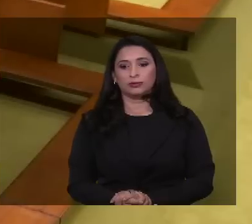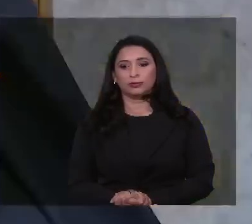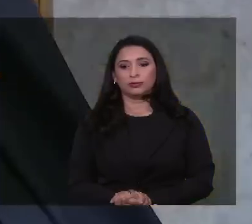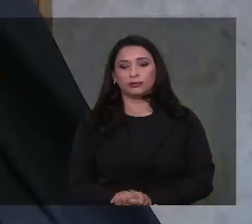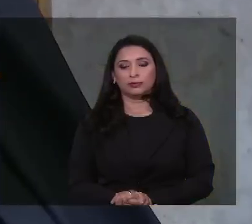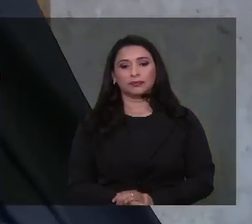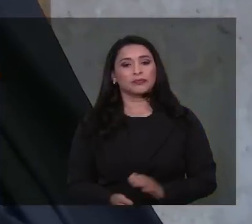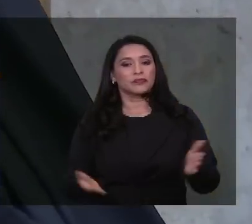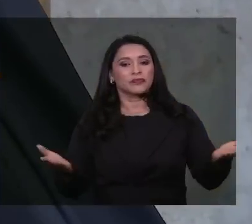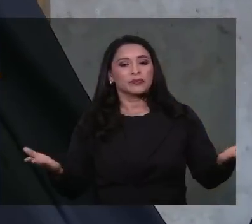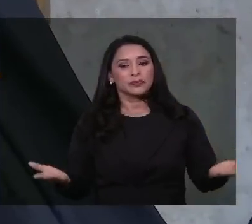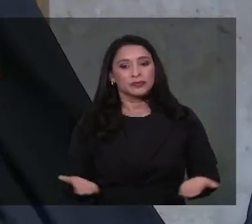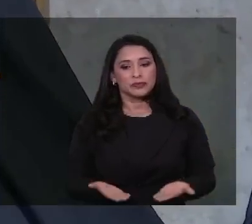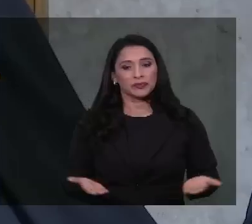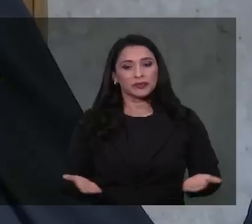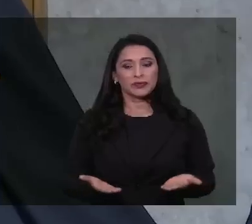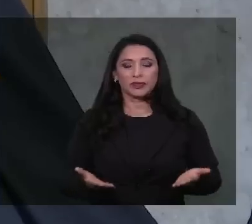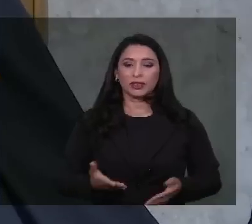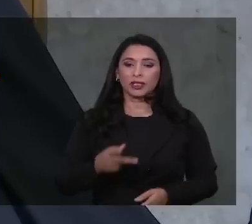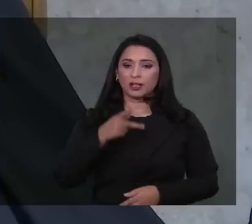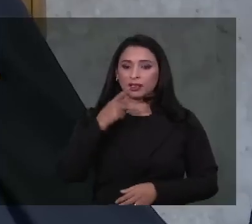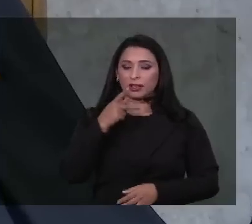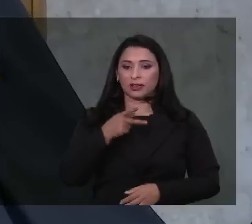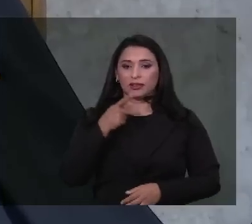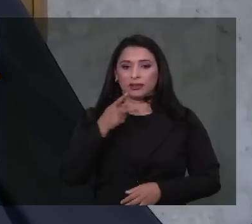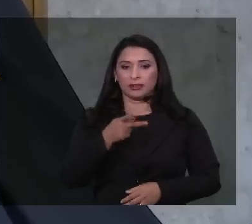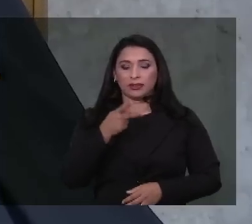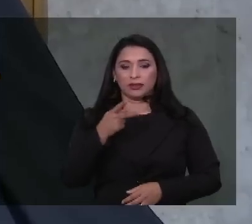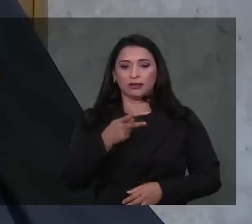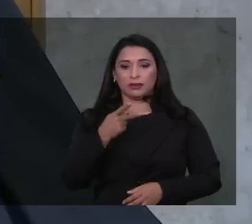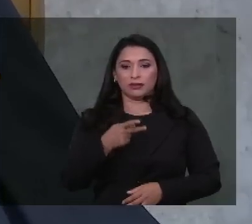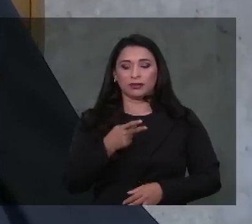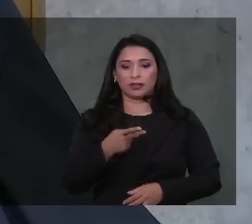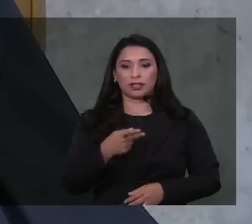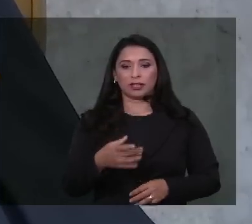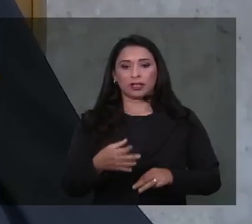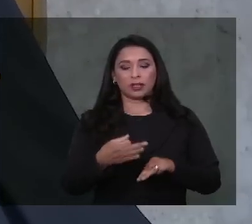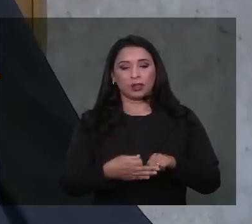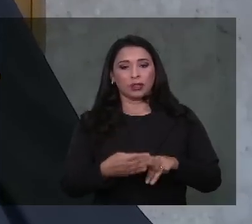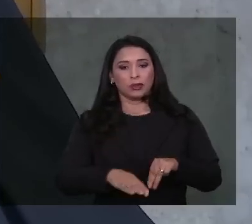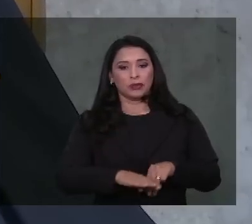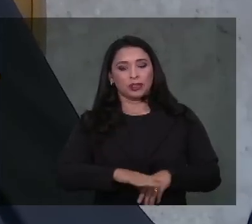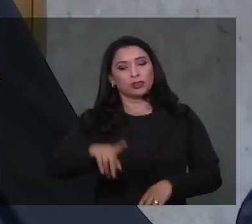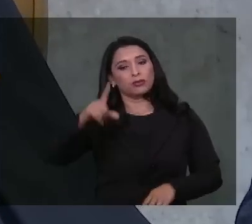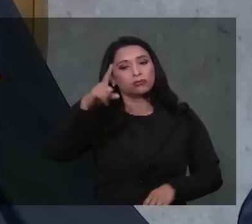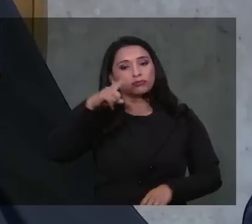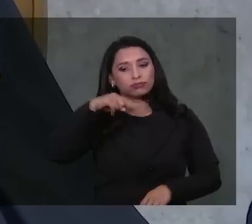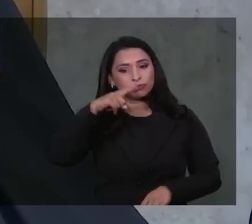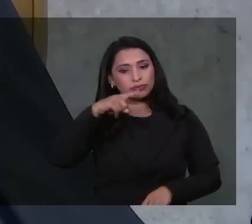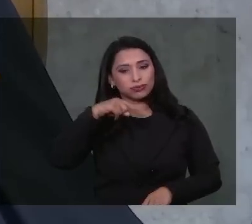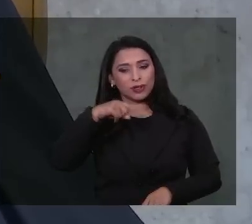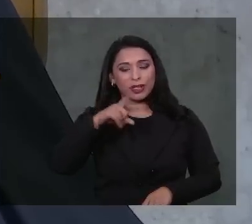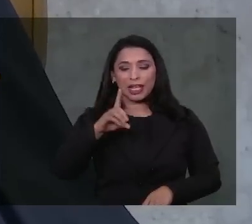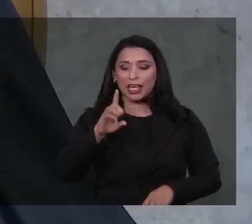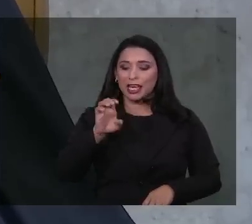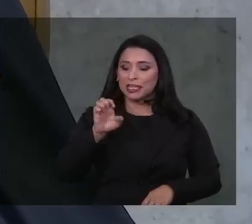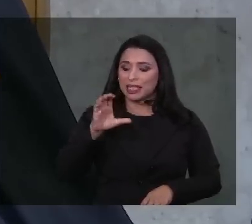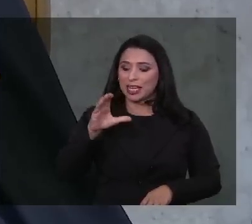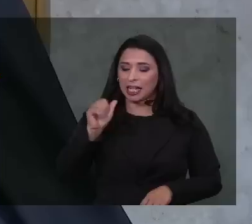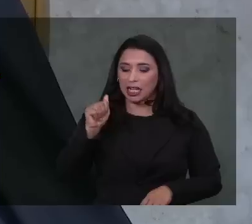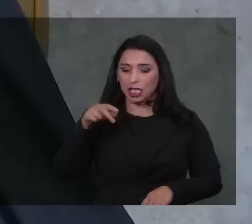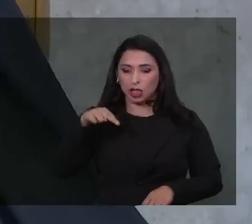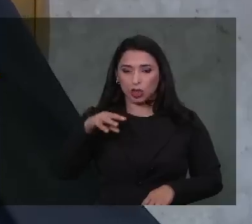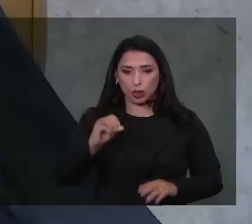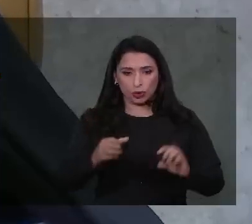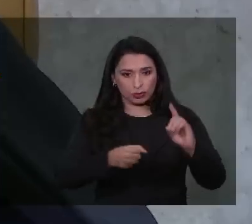Concedo a palavra à Sua Excelência, o ministro Gilmar Mendes, decano desse tribunal, que falará em